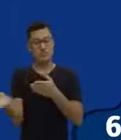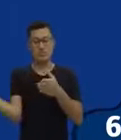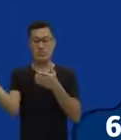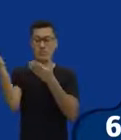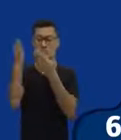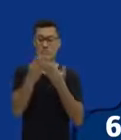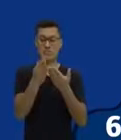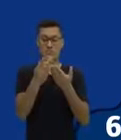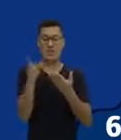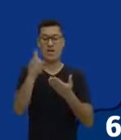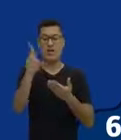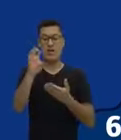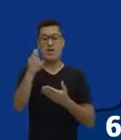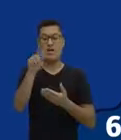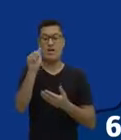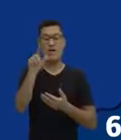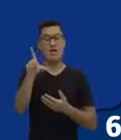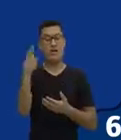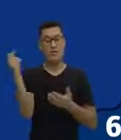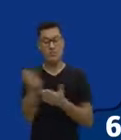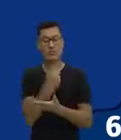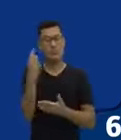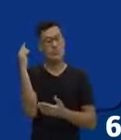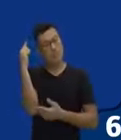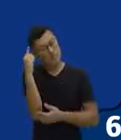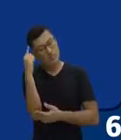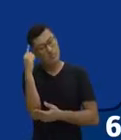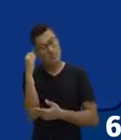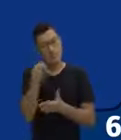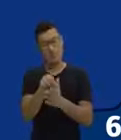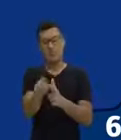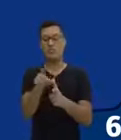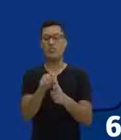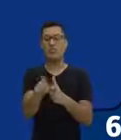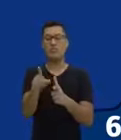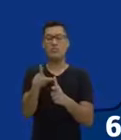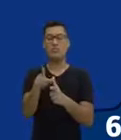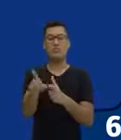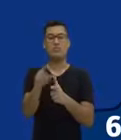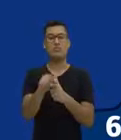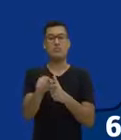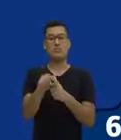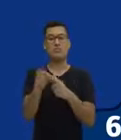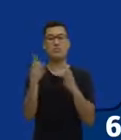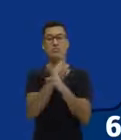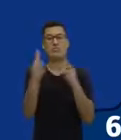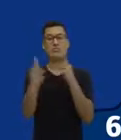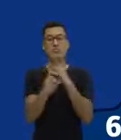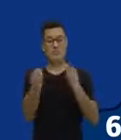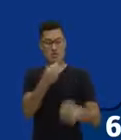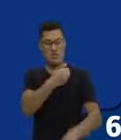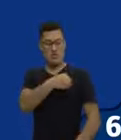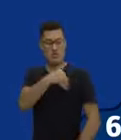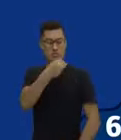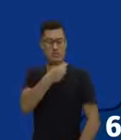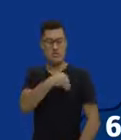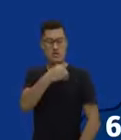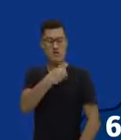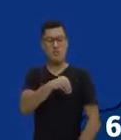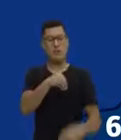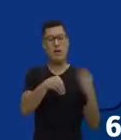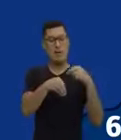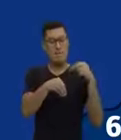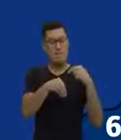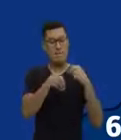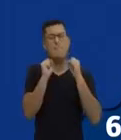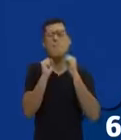real para a gente. Bora pensar na situação do vendedor no início da aula. Com relação ao salário dele, poderíamos